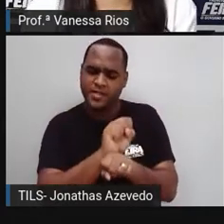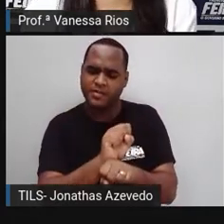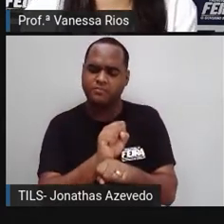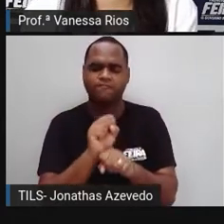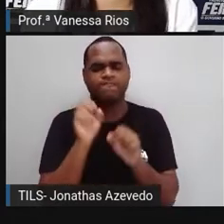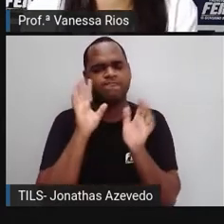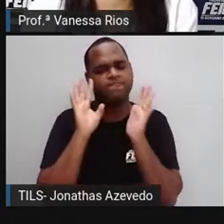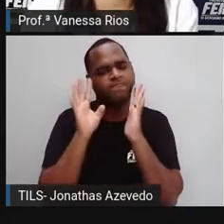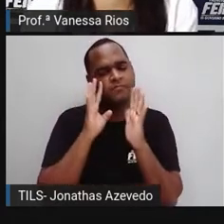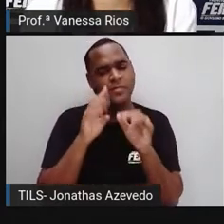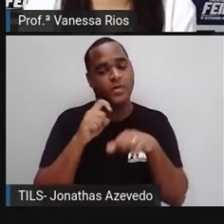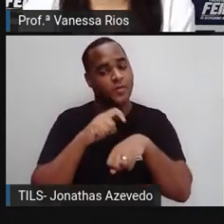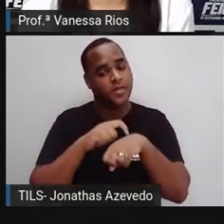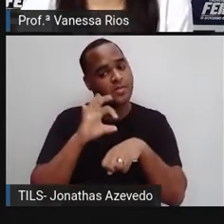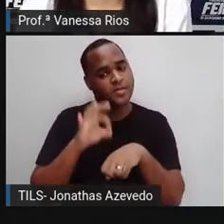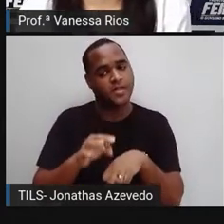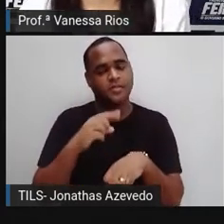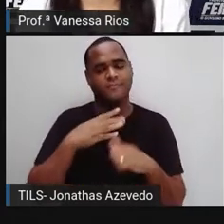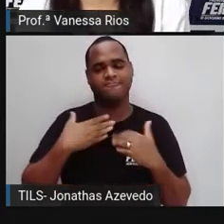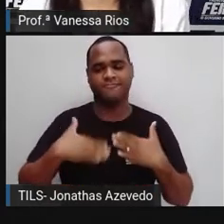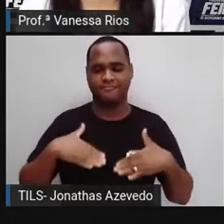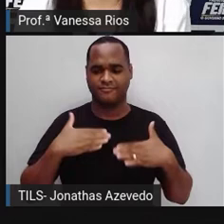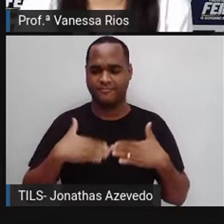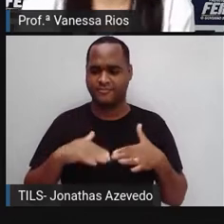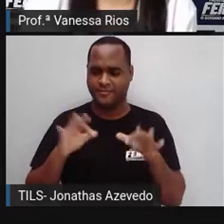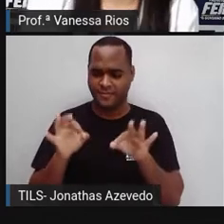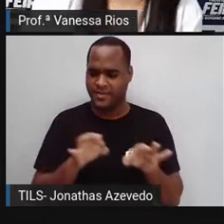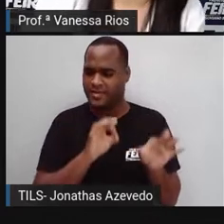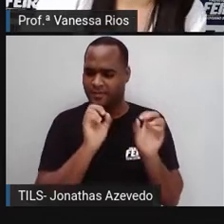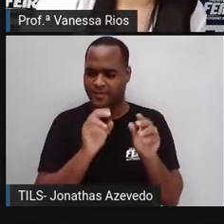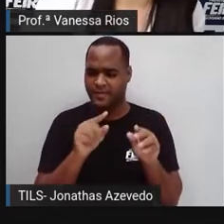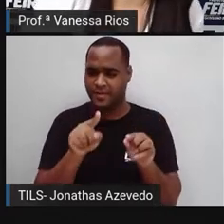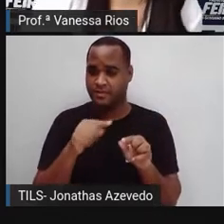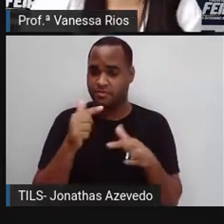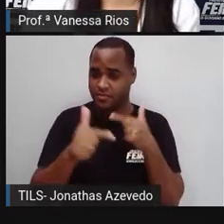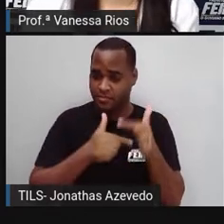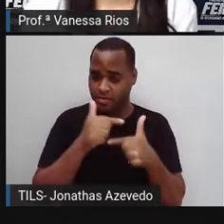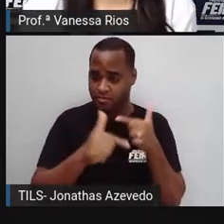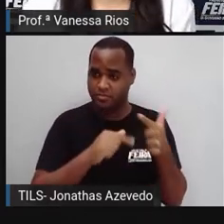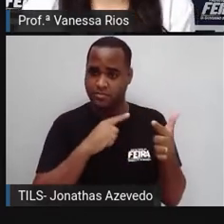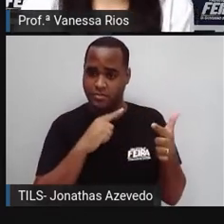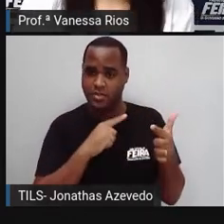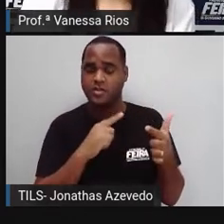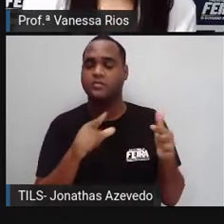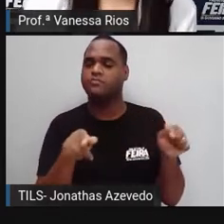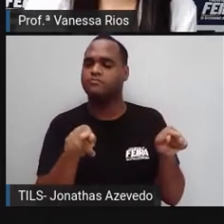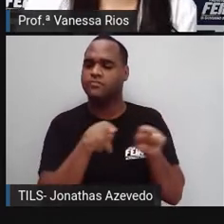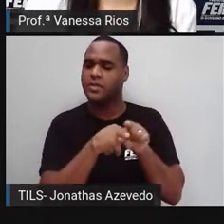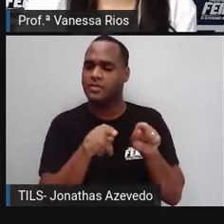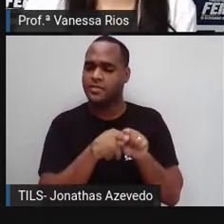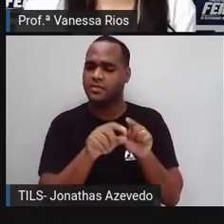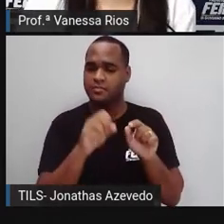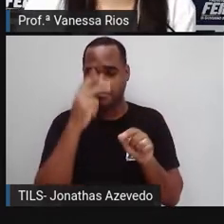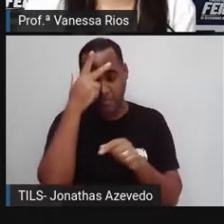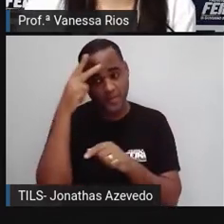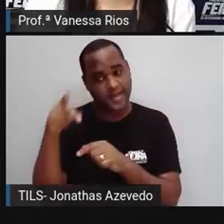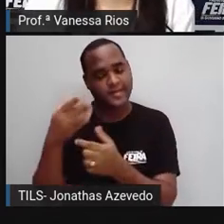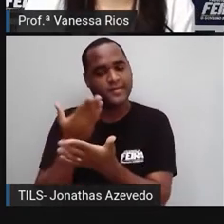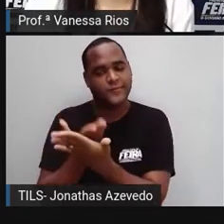dar esse tempo de descanso, de relaxamento, tanto para quem trabalha quanto para quem